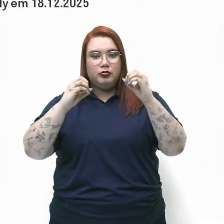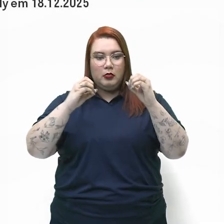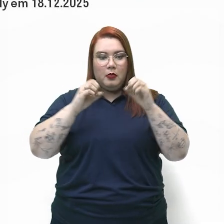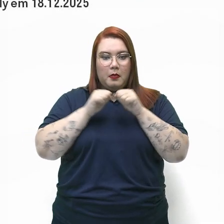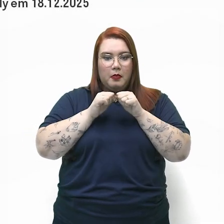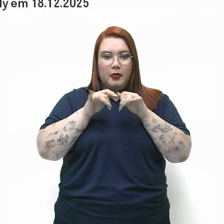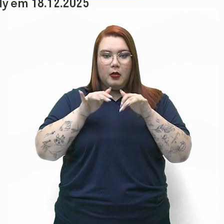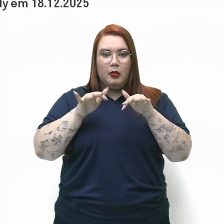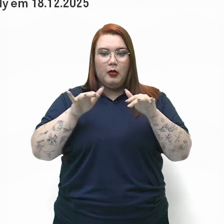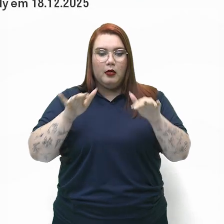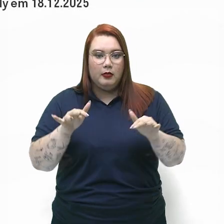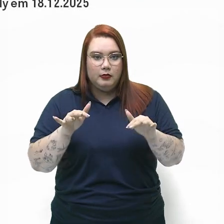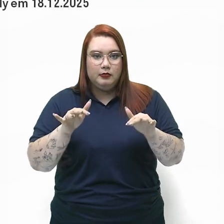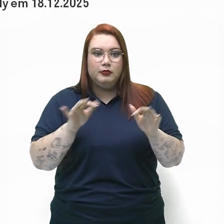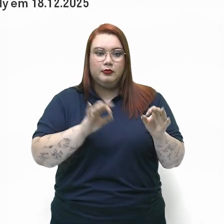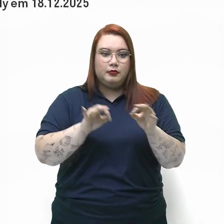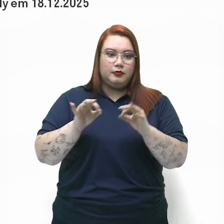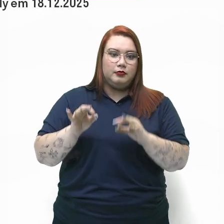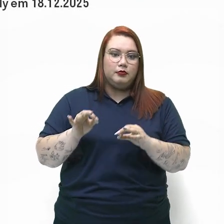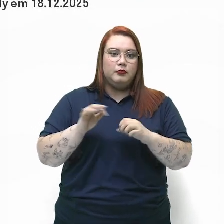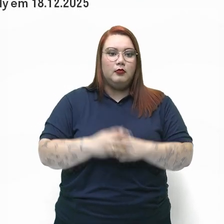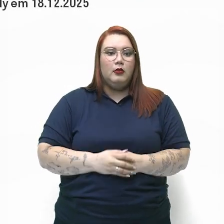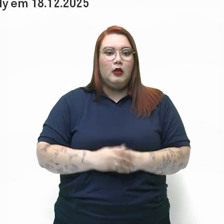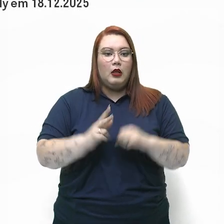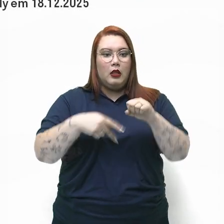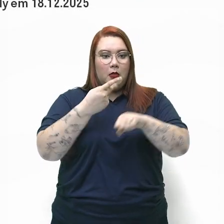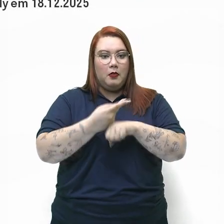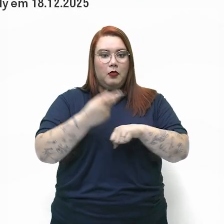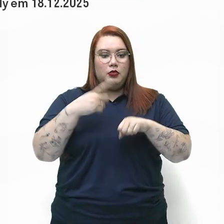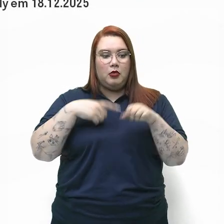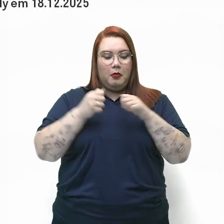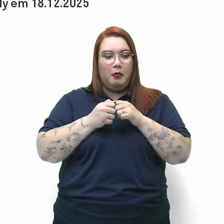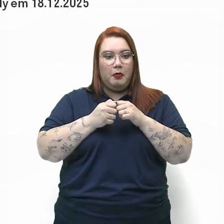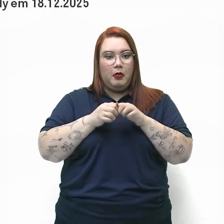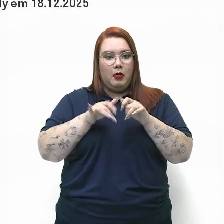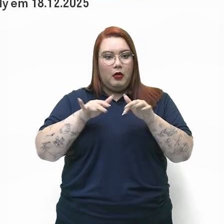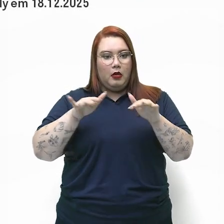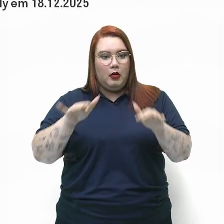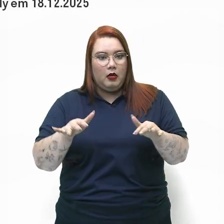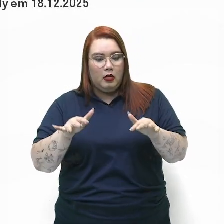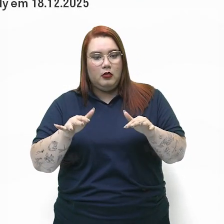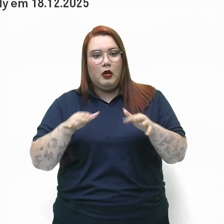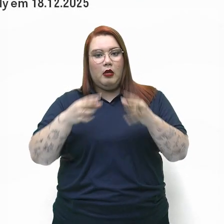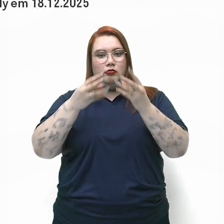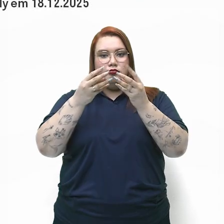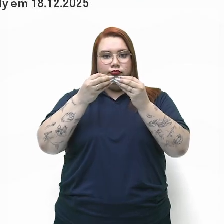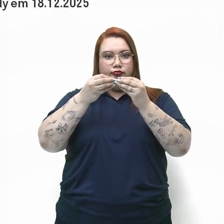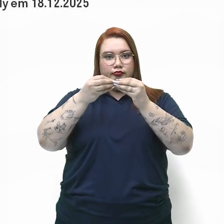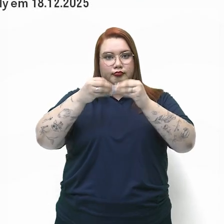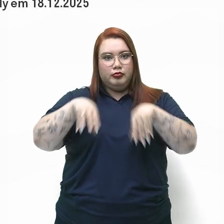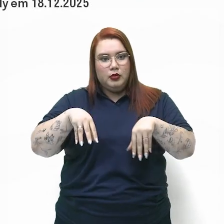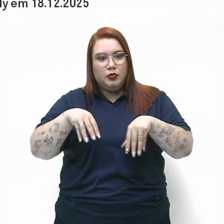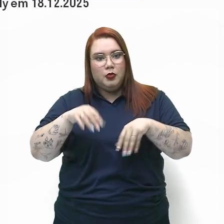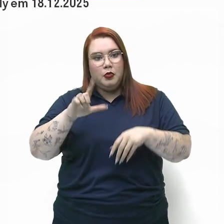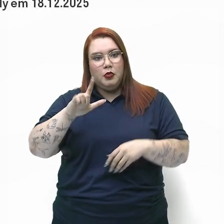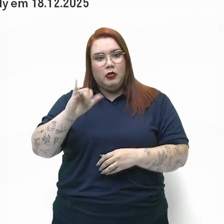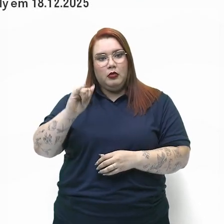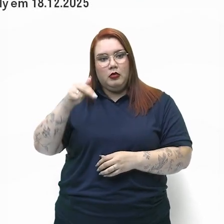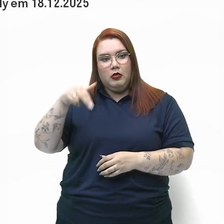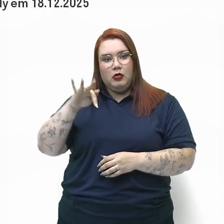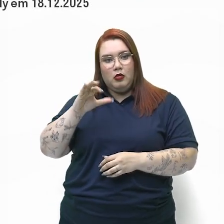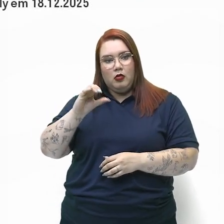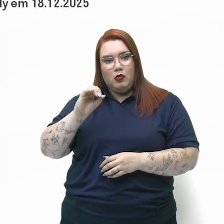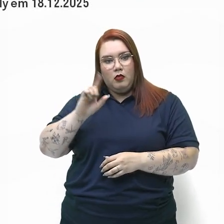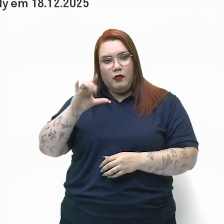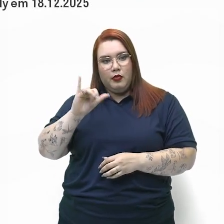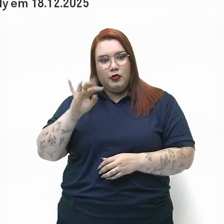ele encontra essa célula. Depois de se multiplicar, ele rompe esse linfócito em busca de